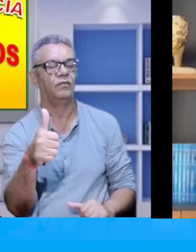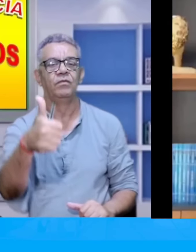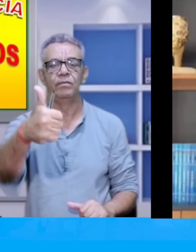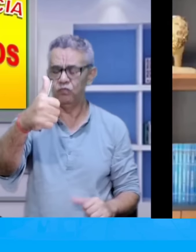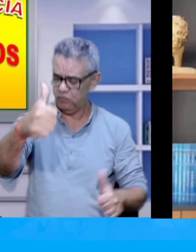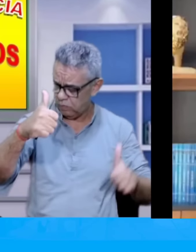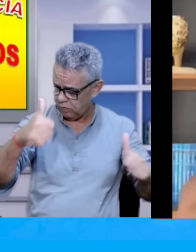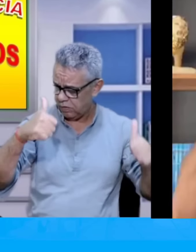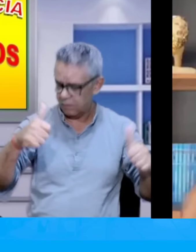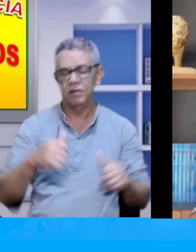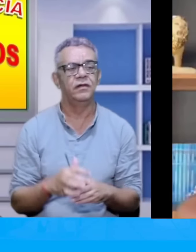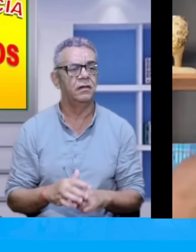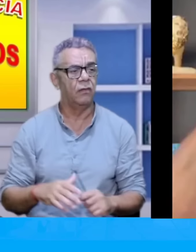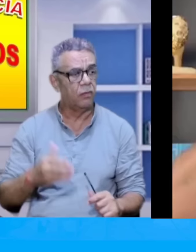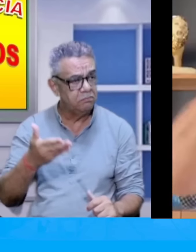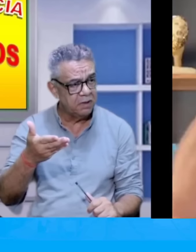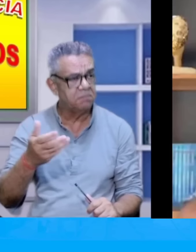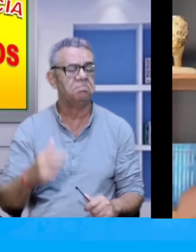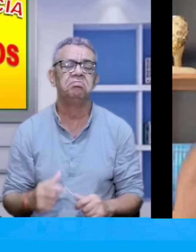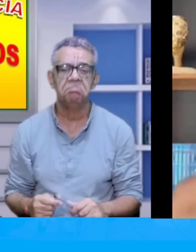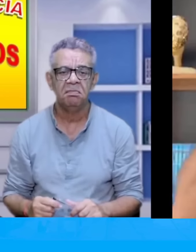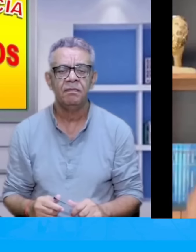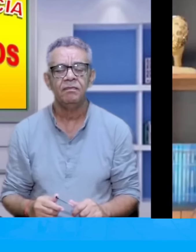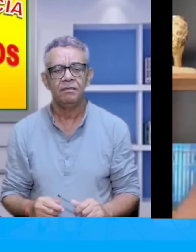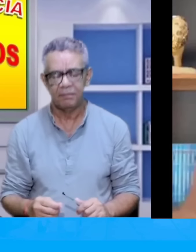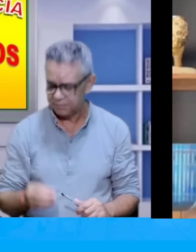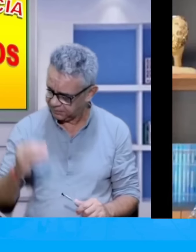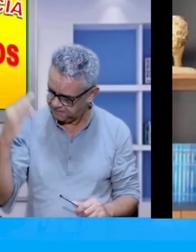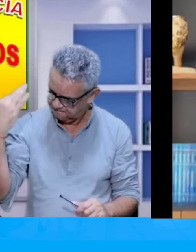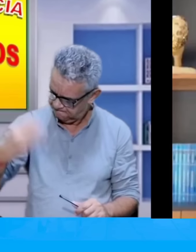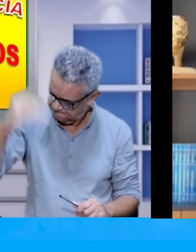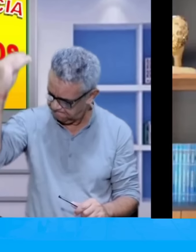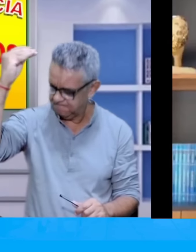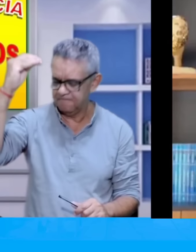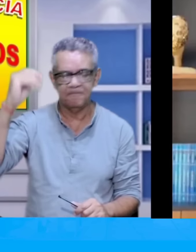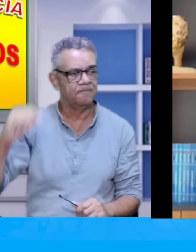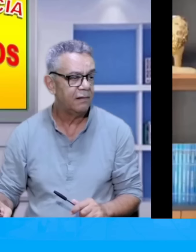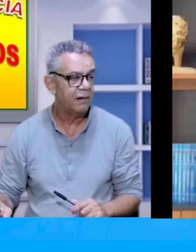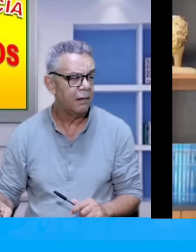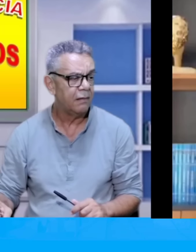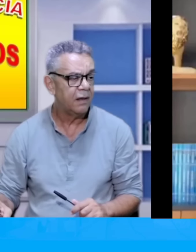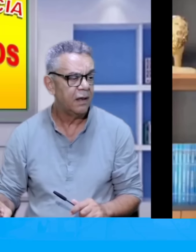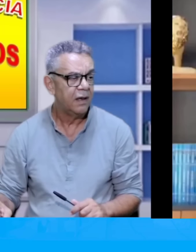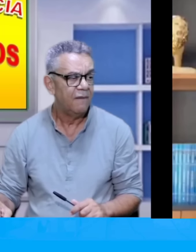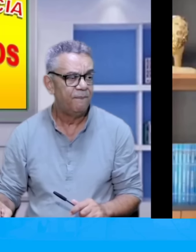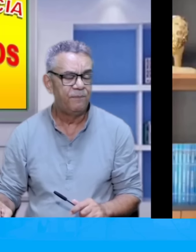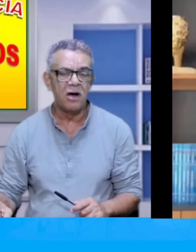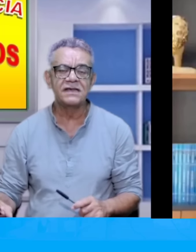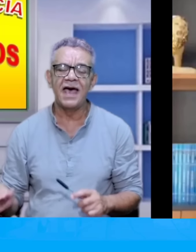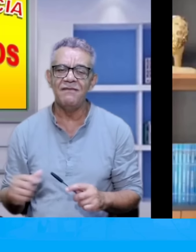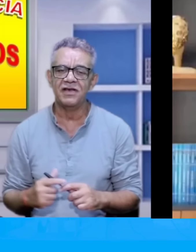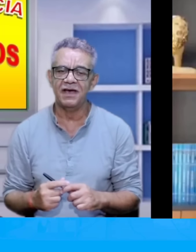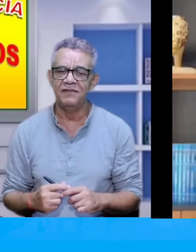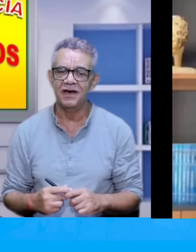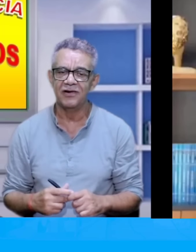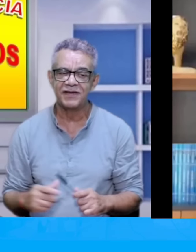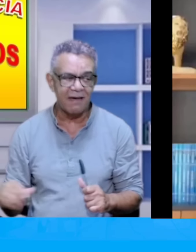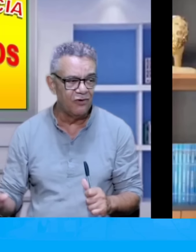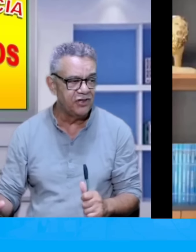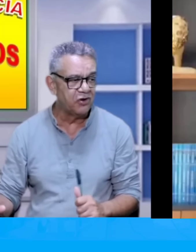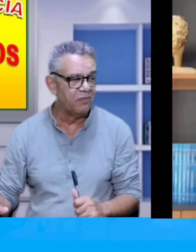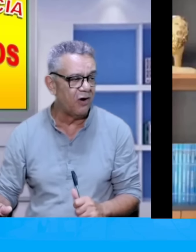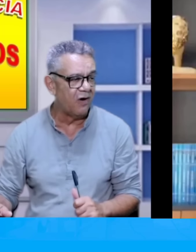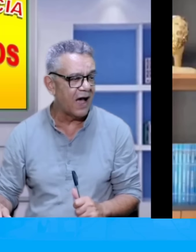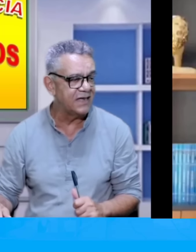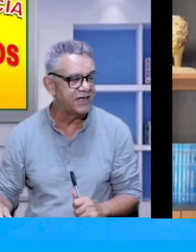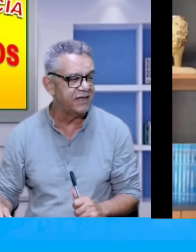STF, o senhor vai se calar e se omitir diante dessas aberrações? Pois é, meus amigos. É